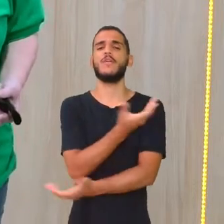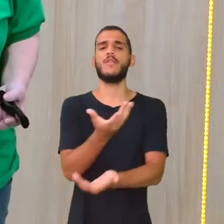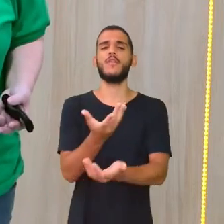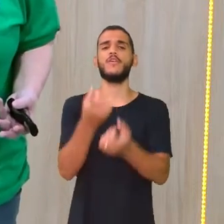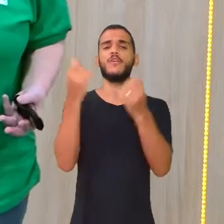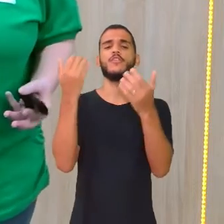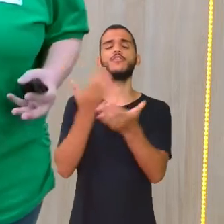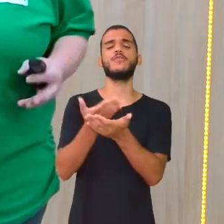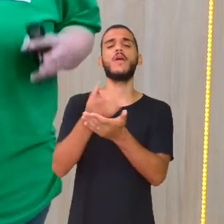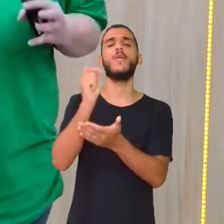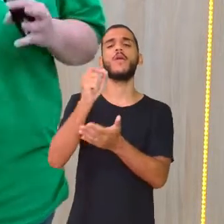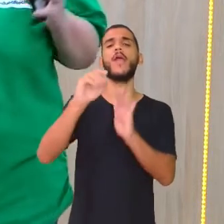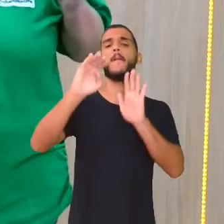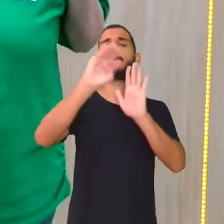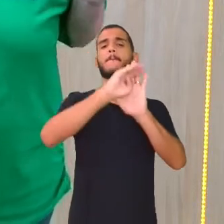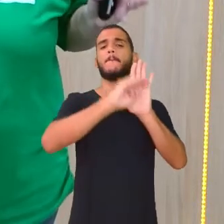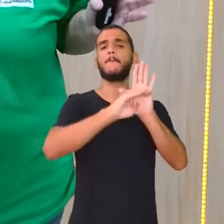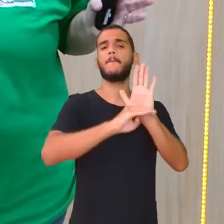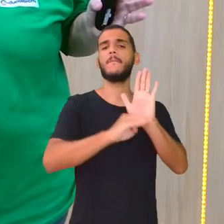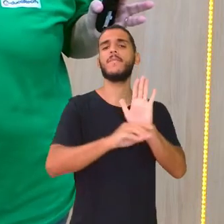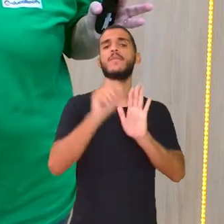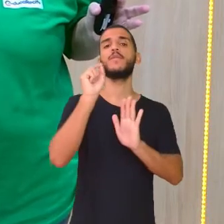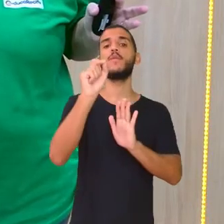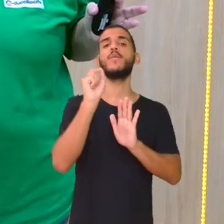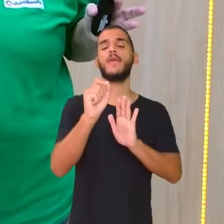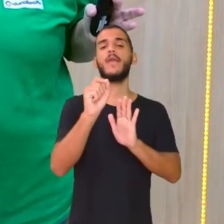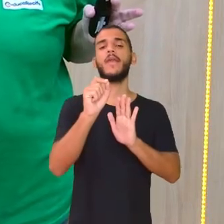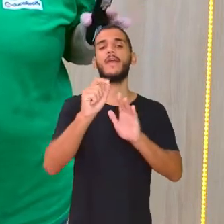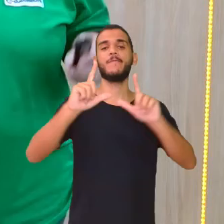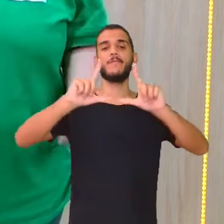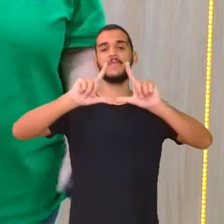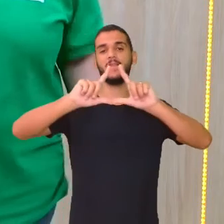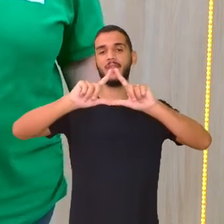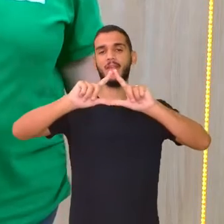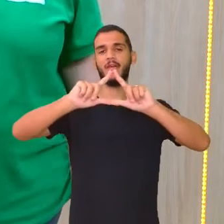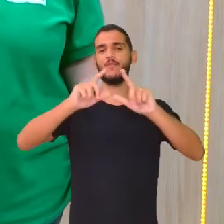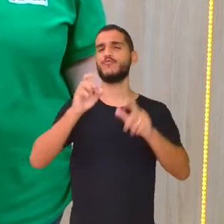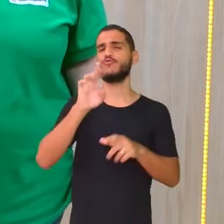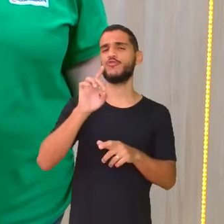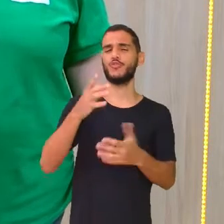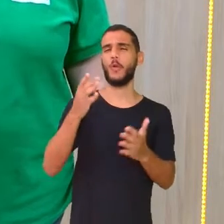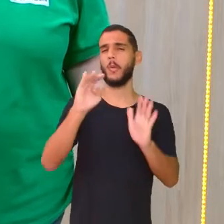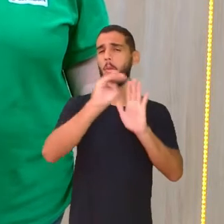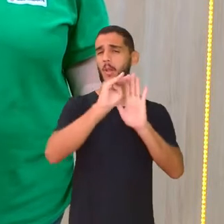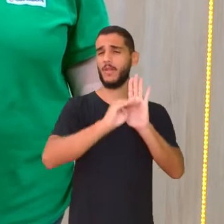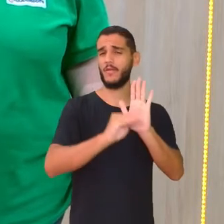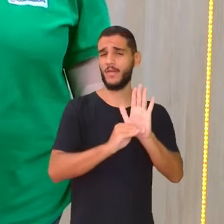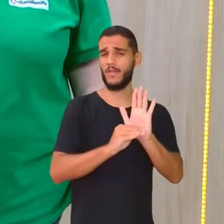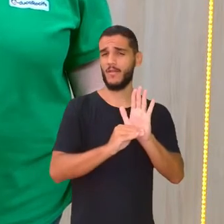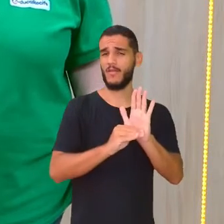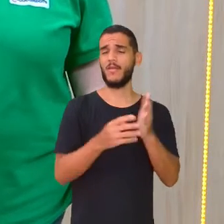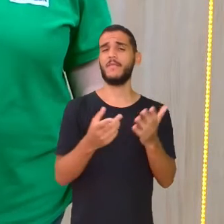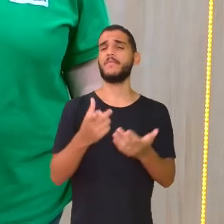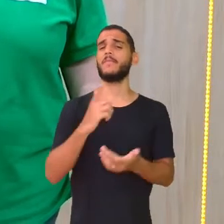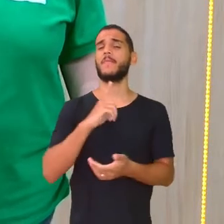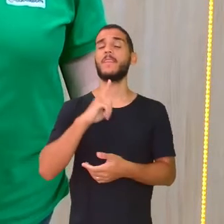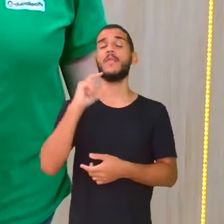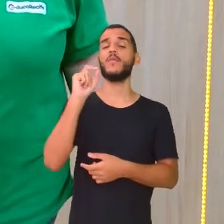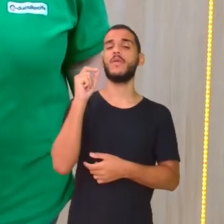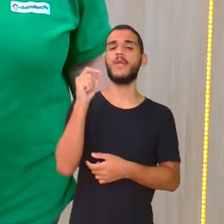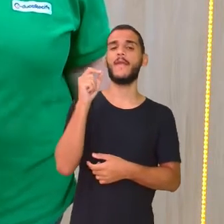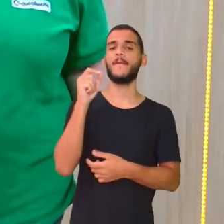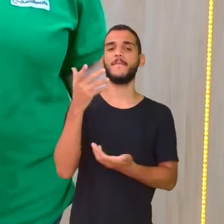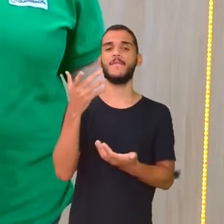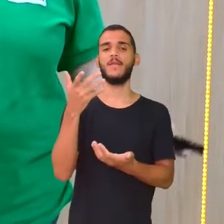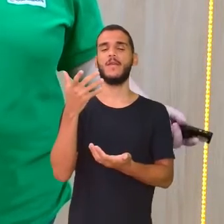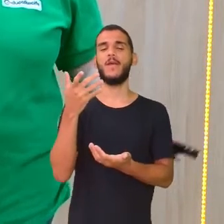classificação de triângulo. Para não ficar só na classificação, o que a gente vai fazer? A gente vai dar algumas